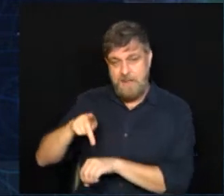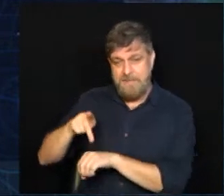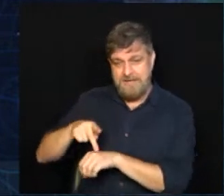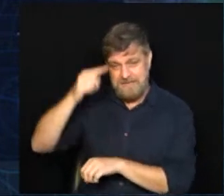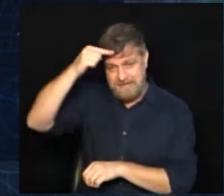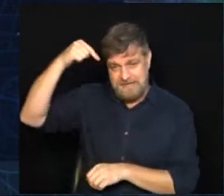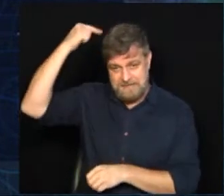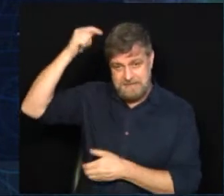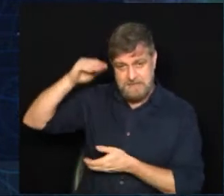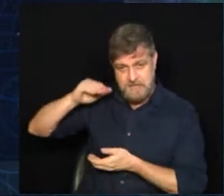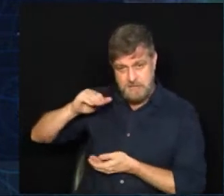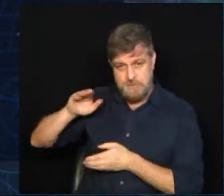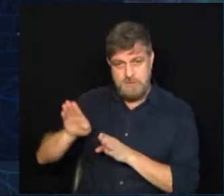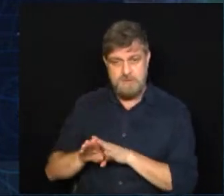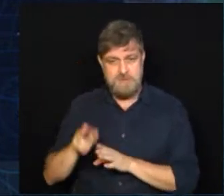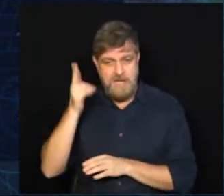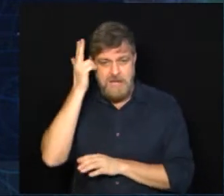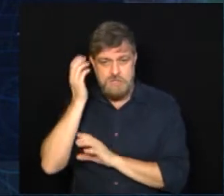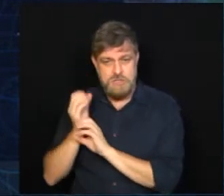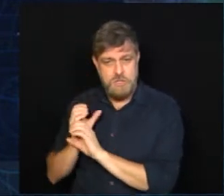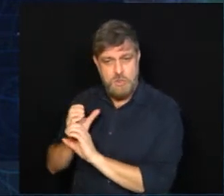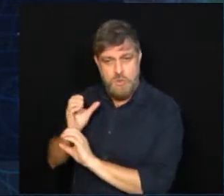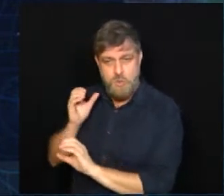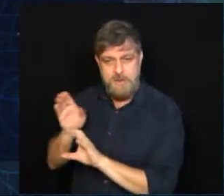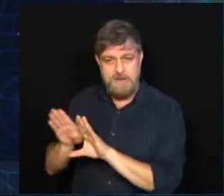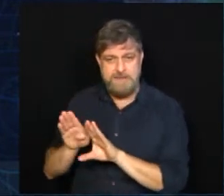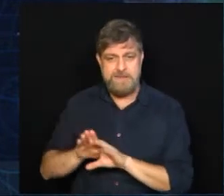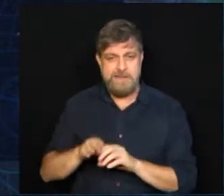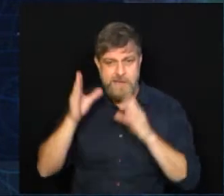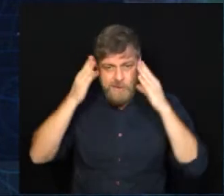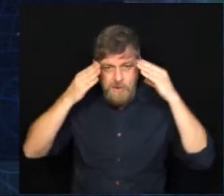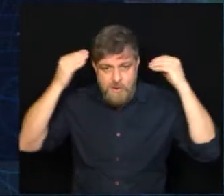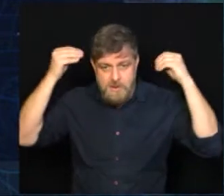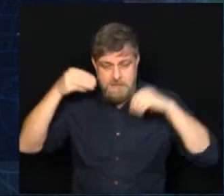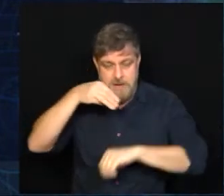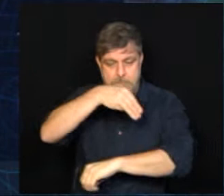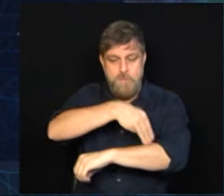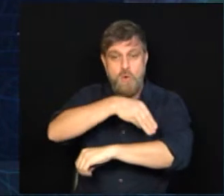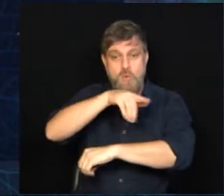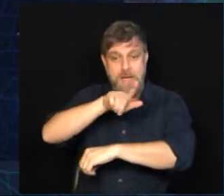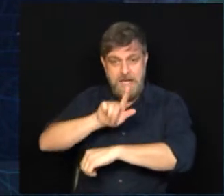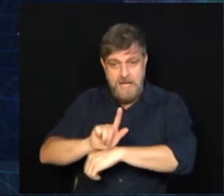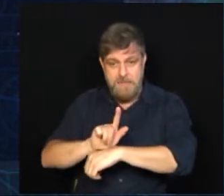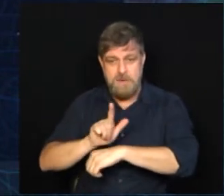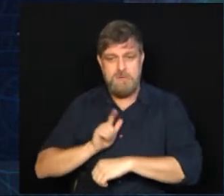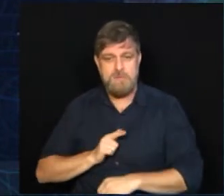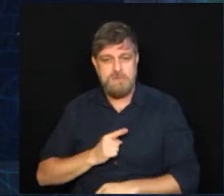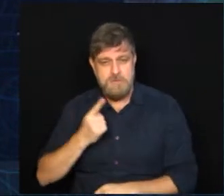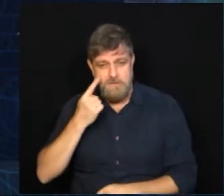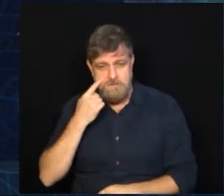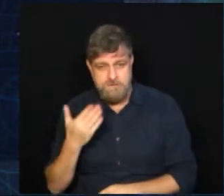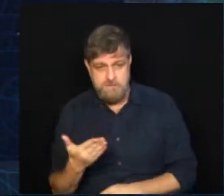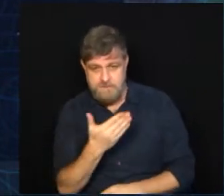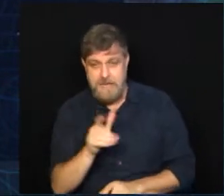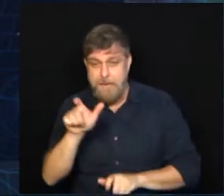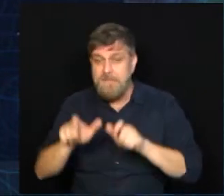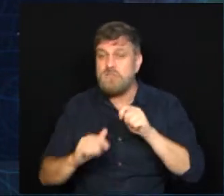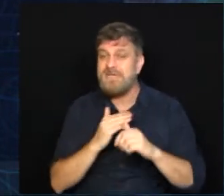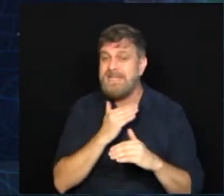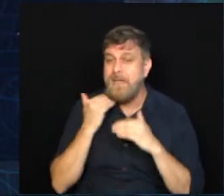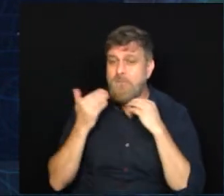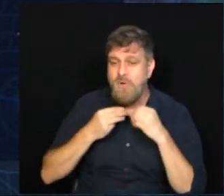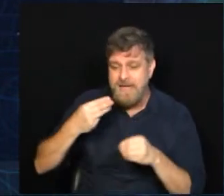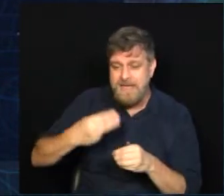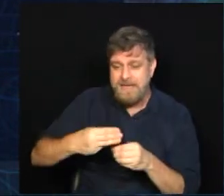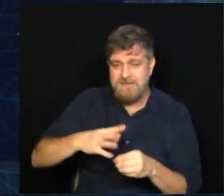Santo Antônio de Posse, Engenheiro Coelho, Olambra e Morungaba. Quando a gente fala dos óbitos na RMC,